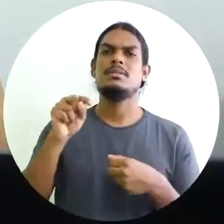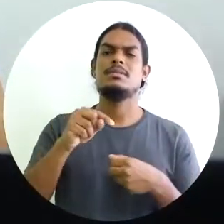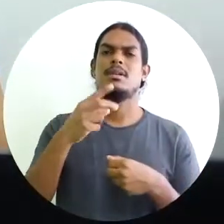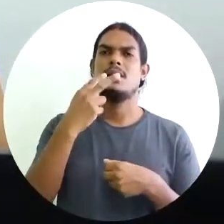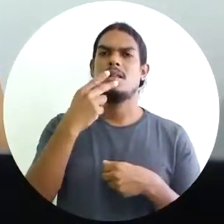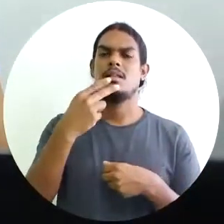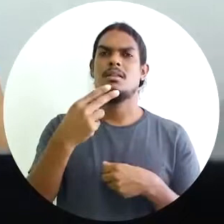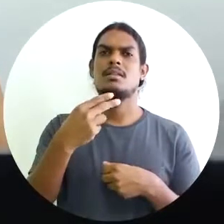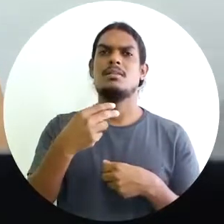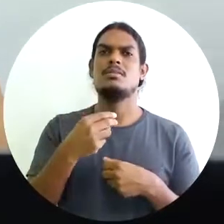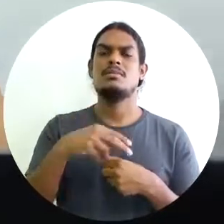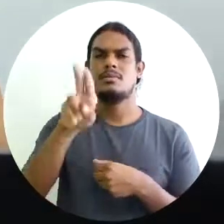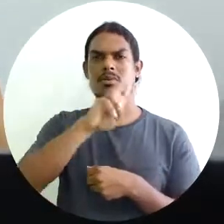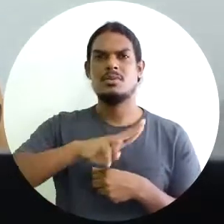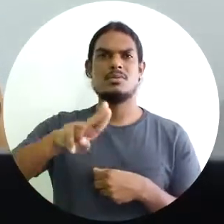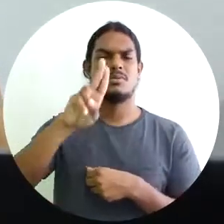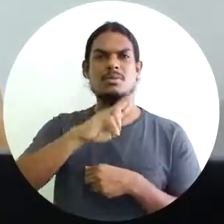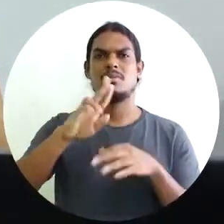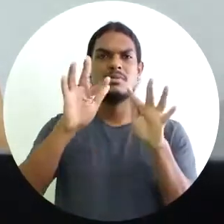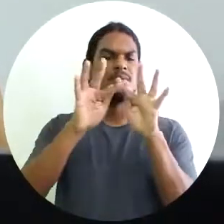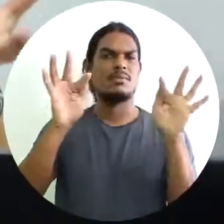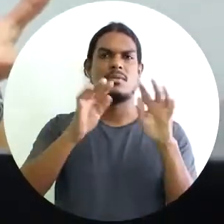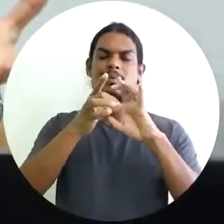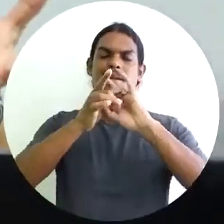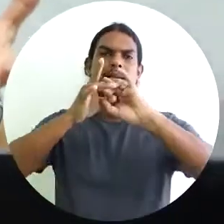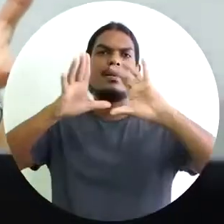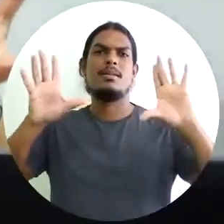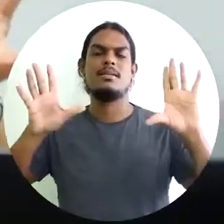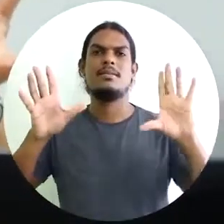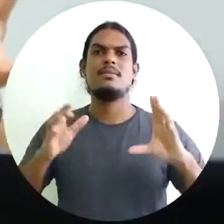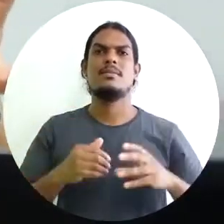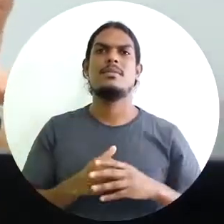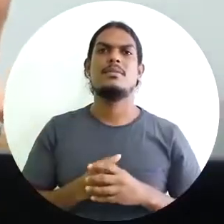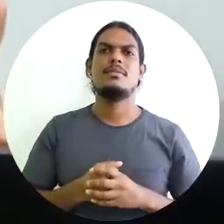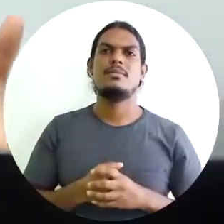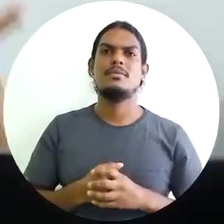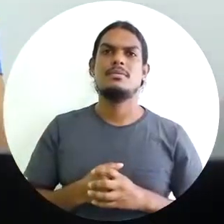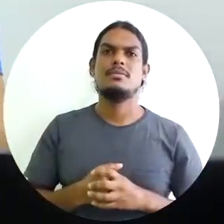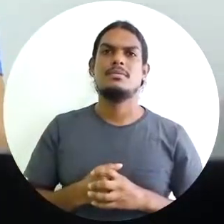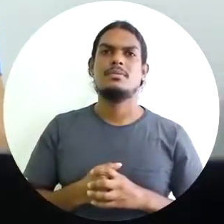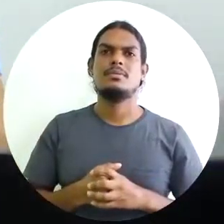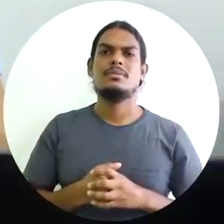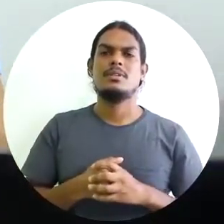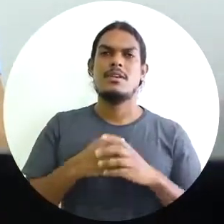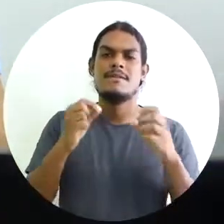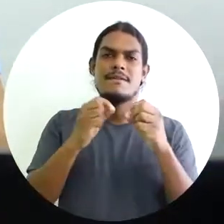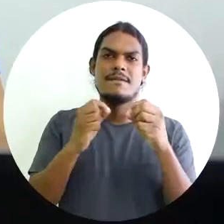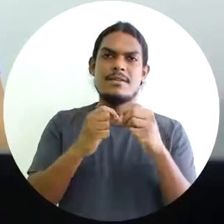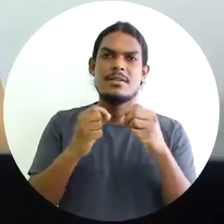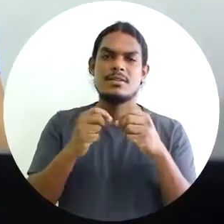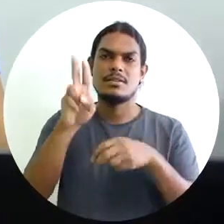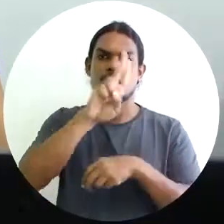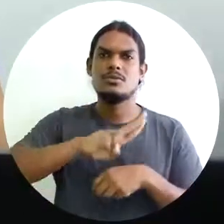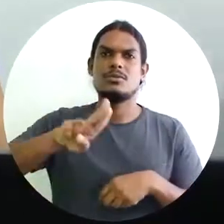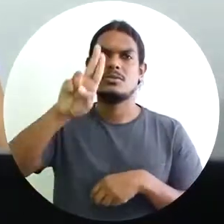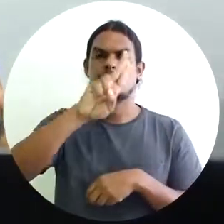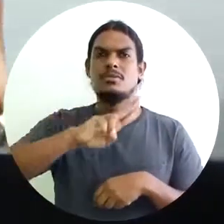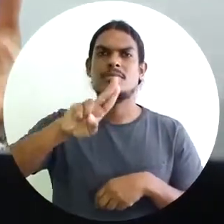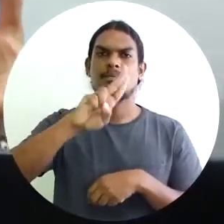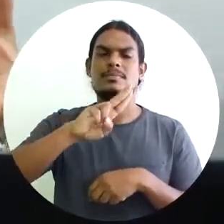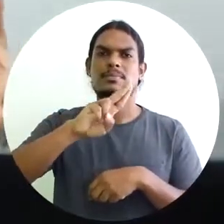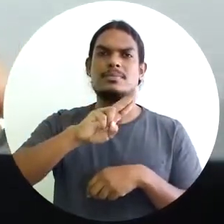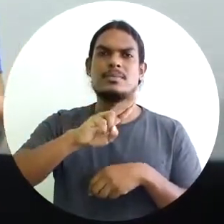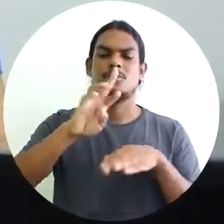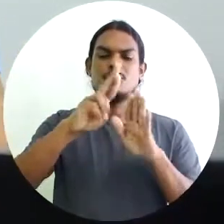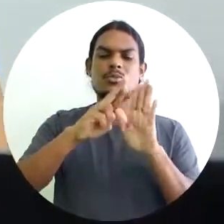algo espontâneo, né, intuitiva, é uma relação intuitiva e espontânea, ela é feita através de fatores bem